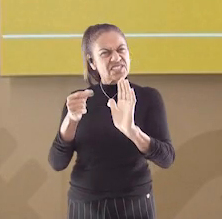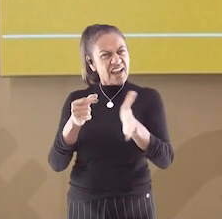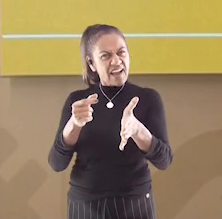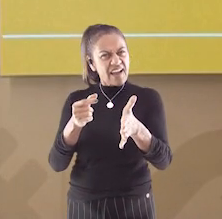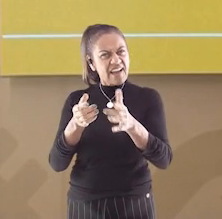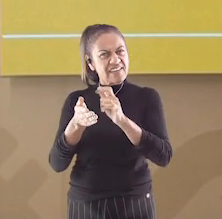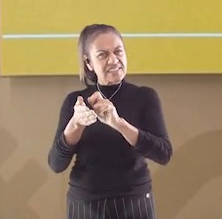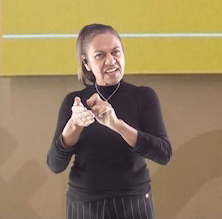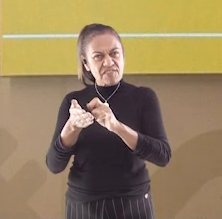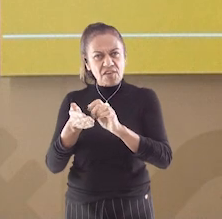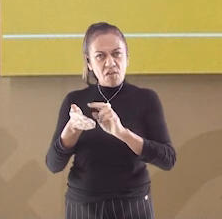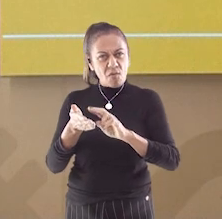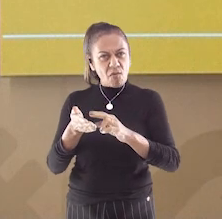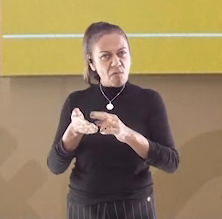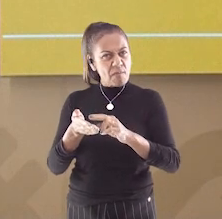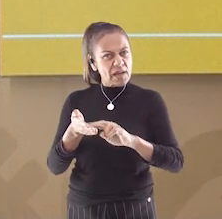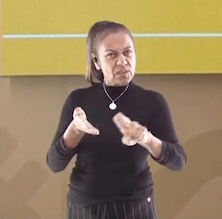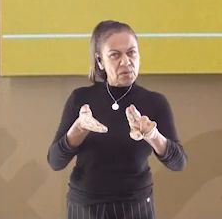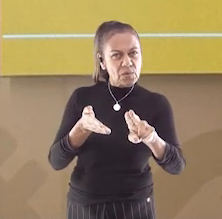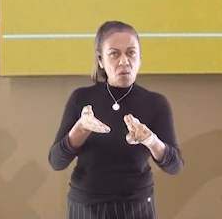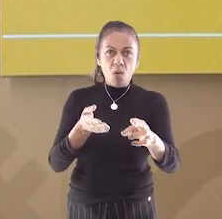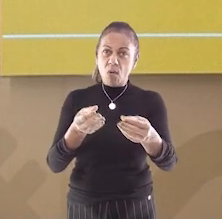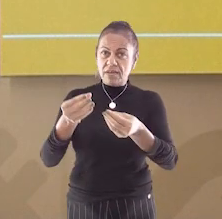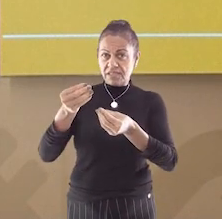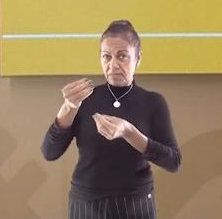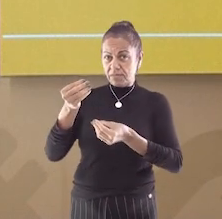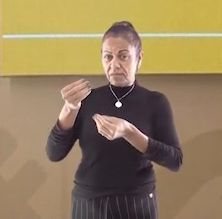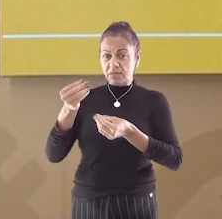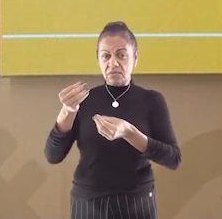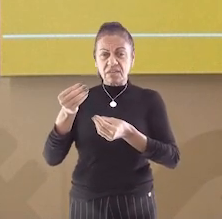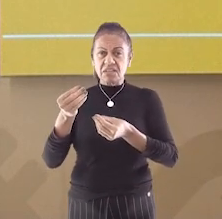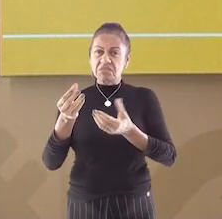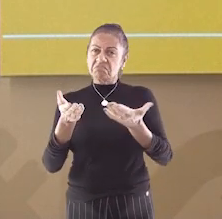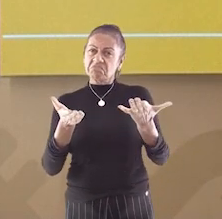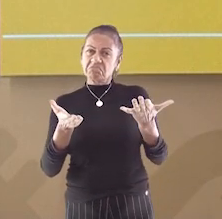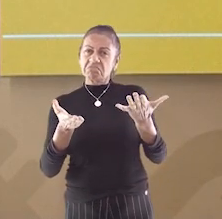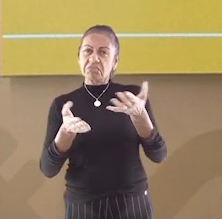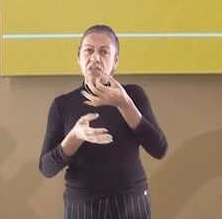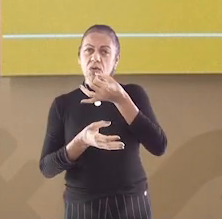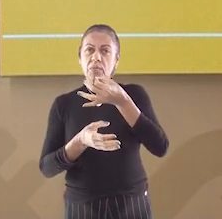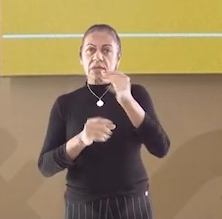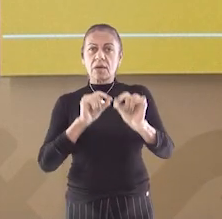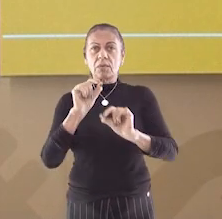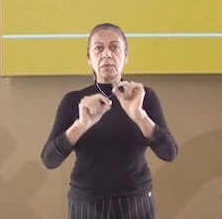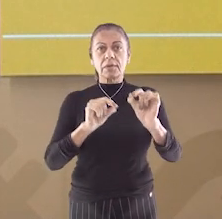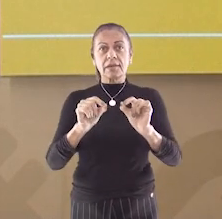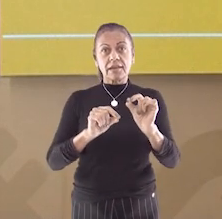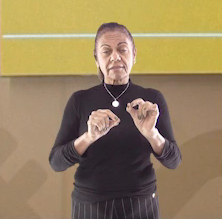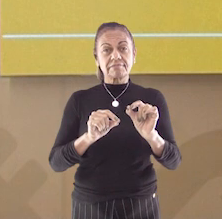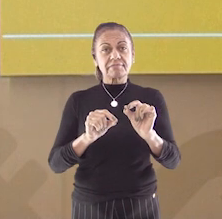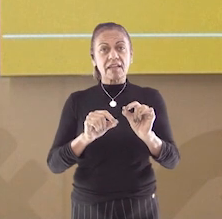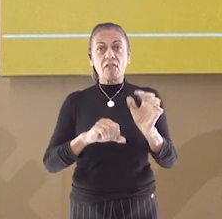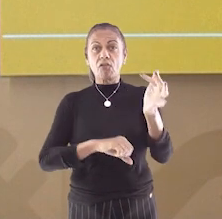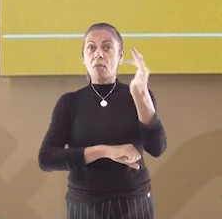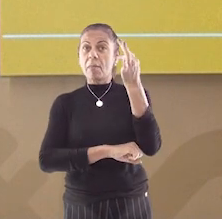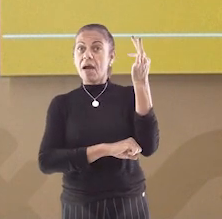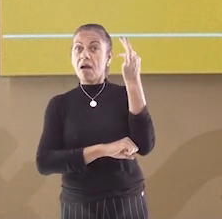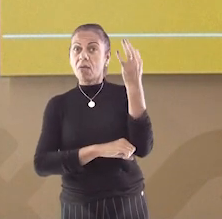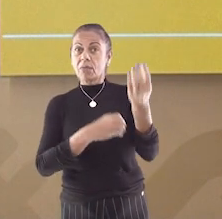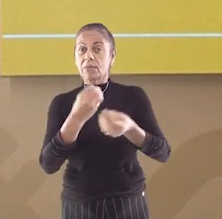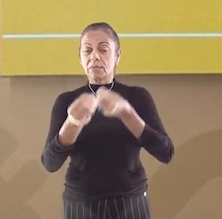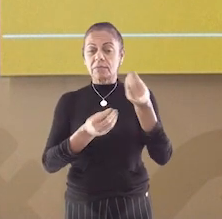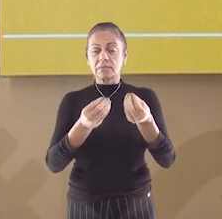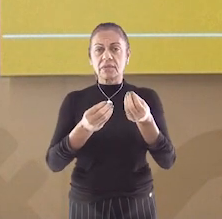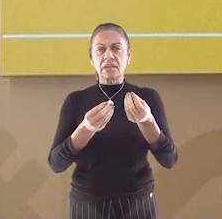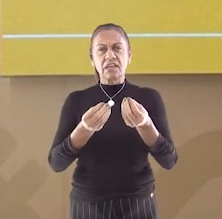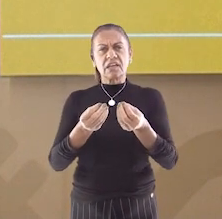o bilhete. Vocês já escreveram ou receberam algum bilhete? Vocês acham que o bilhete é algo mais íntimo